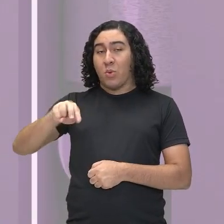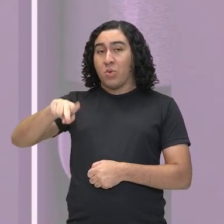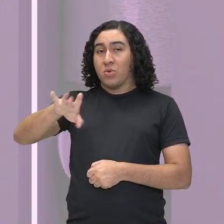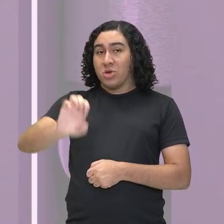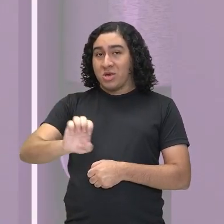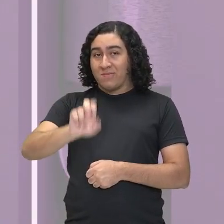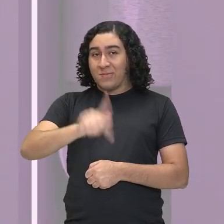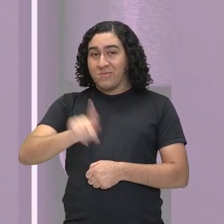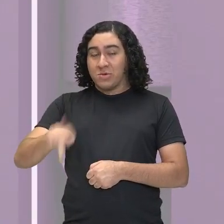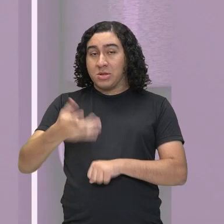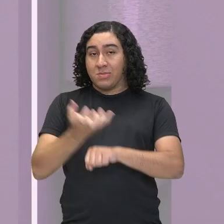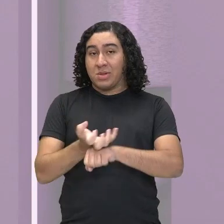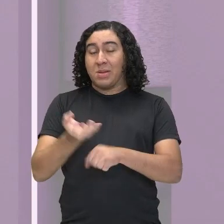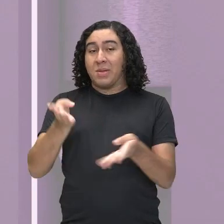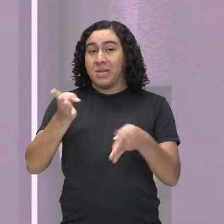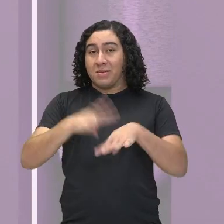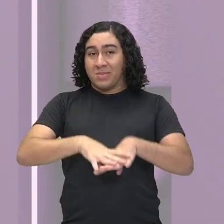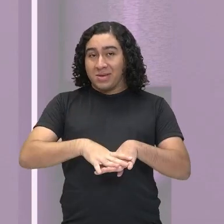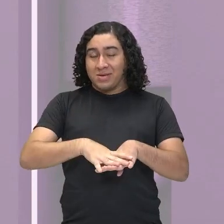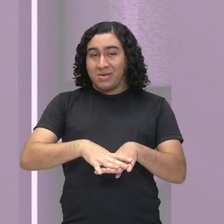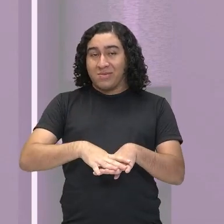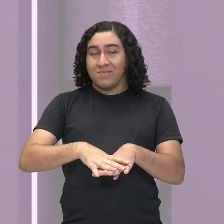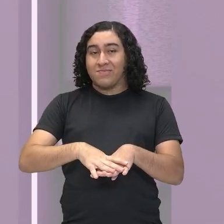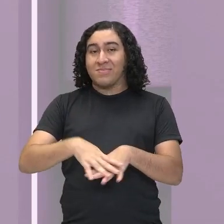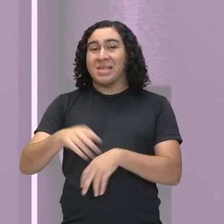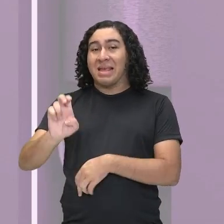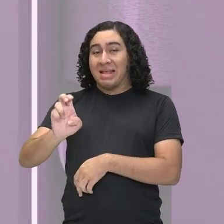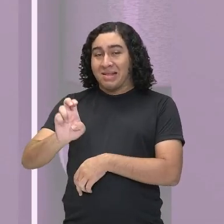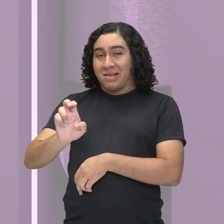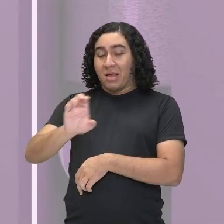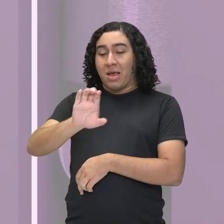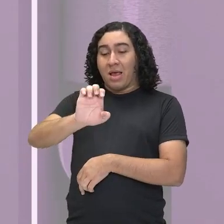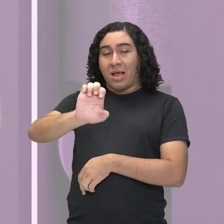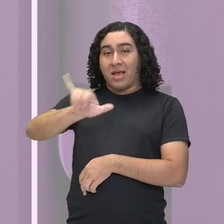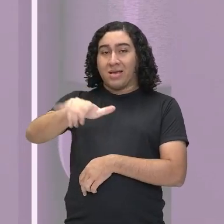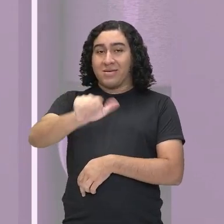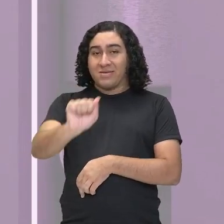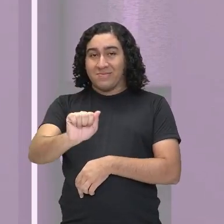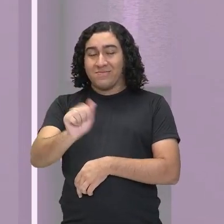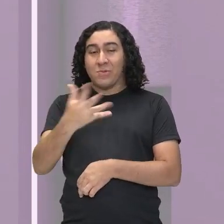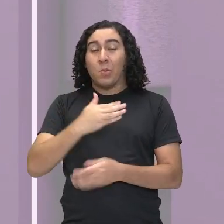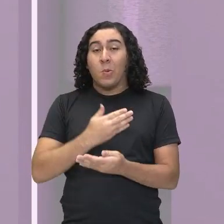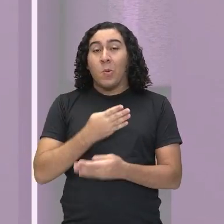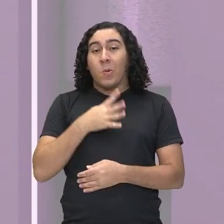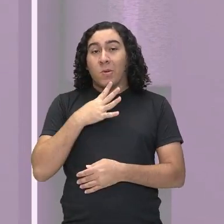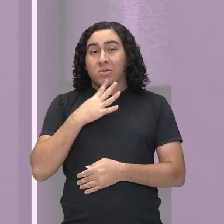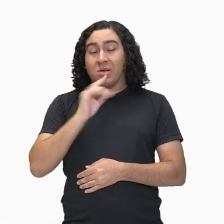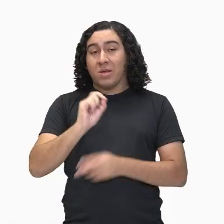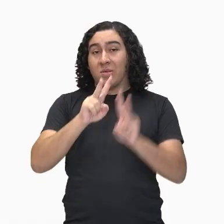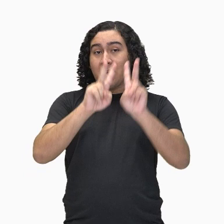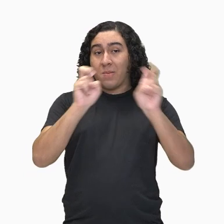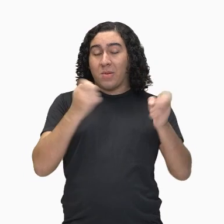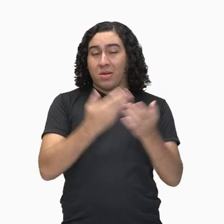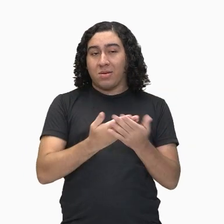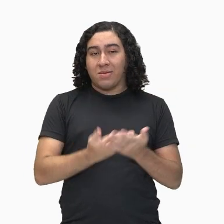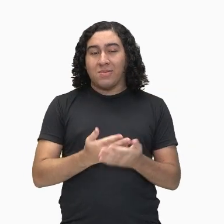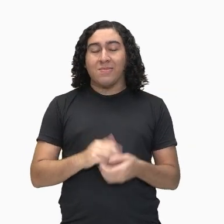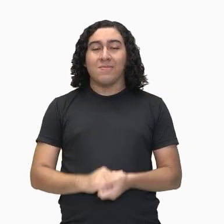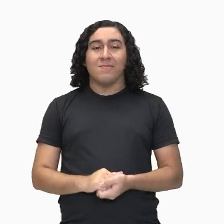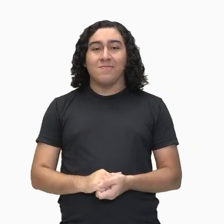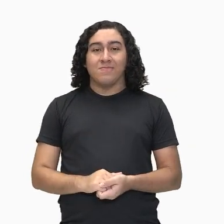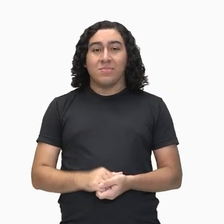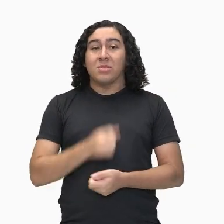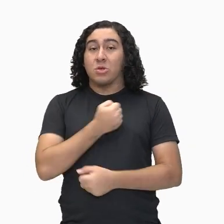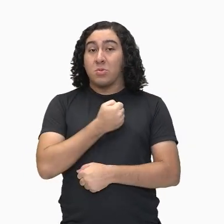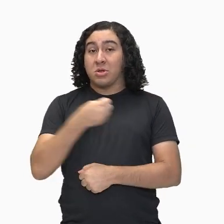de matemática aqui, quinta fase EJA, ensino fundamental, e vamos conhecer a aula. A nossa aula de